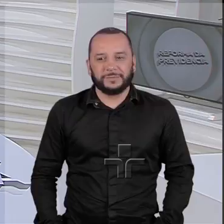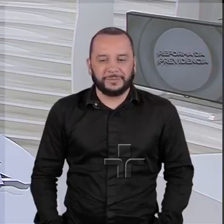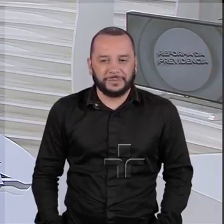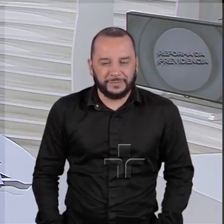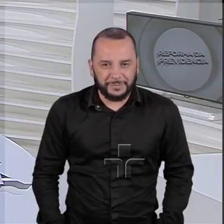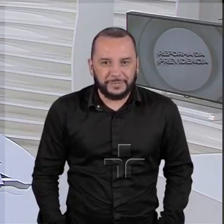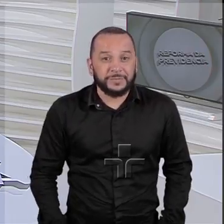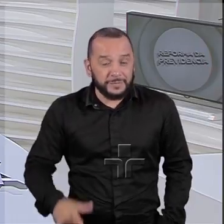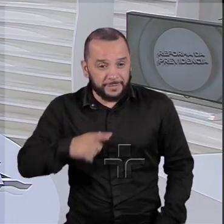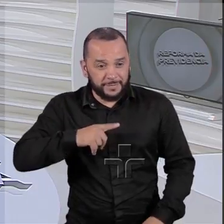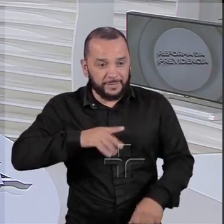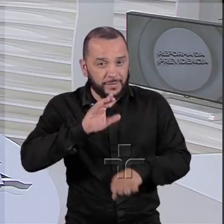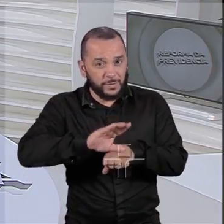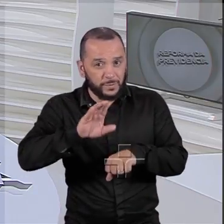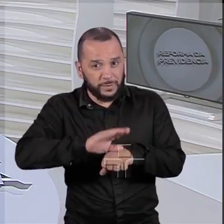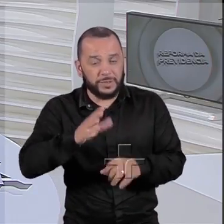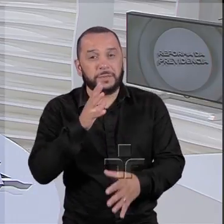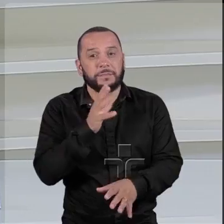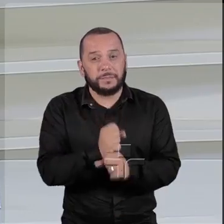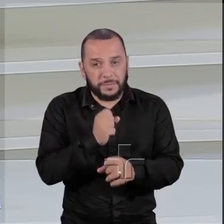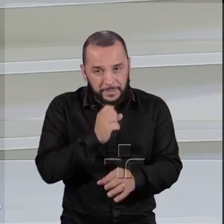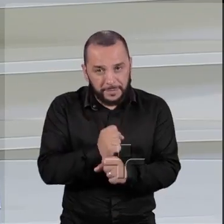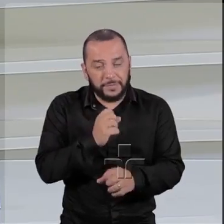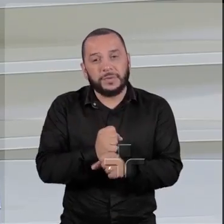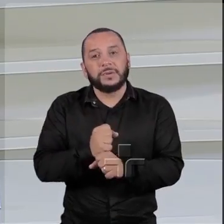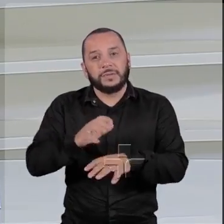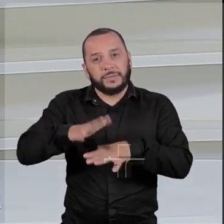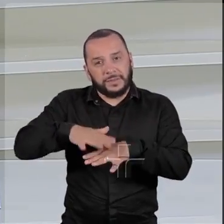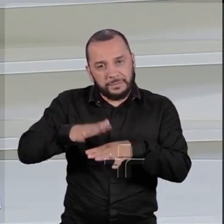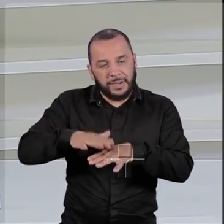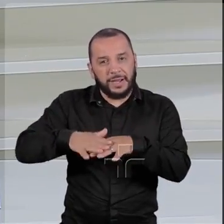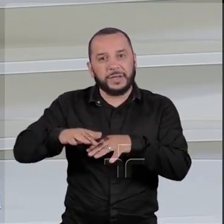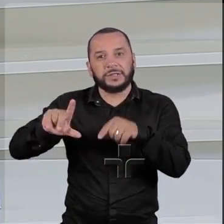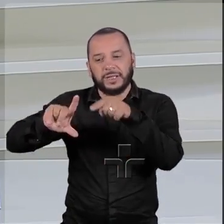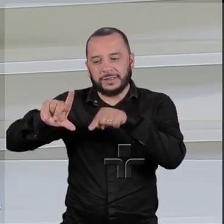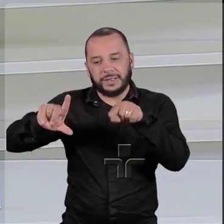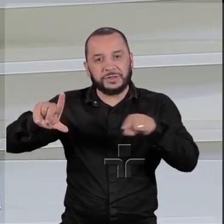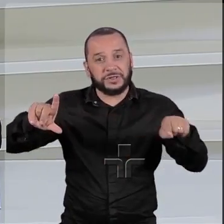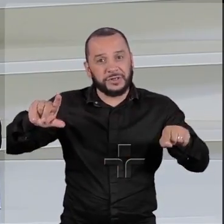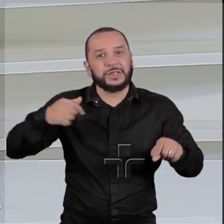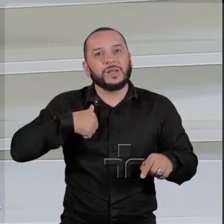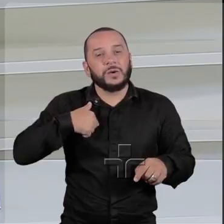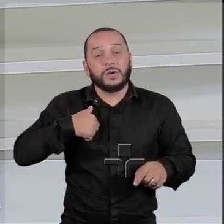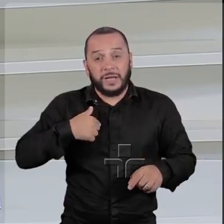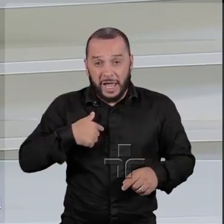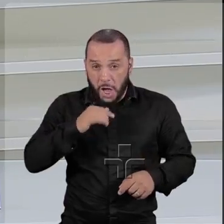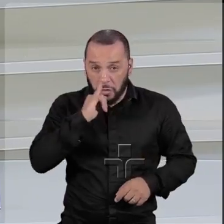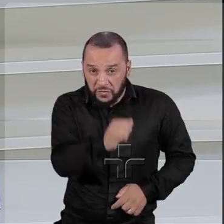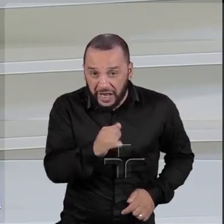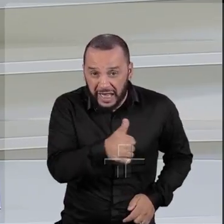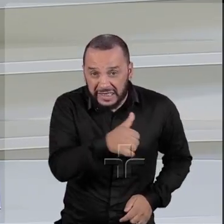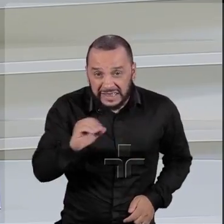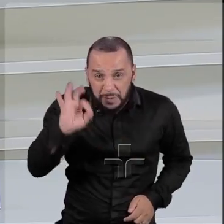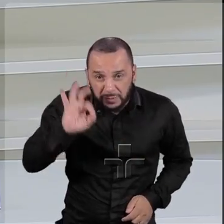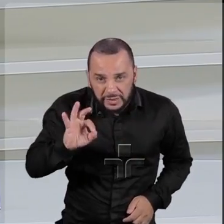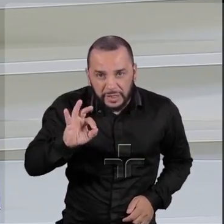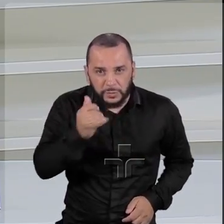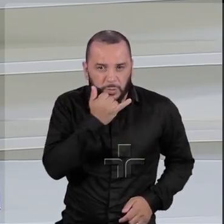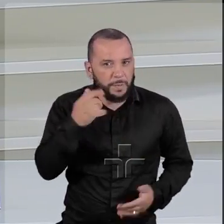cursos de matemática e estatística que a probabilidade no ponto é zero. Então, falar 100% é um erro matemático e estatístico.